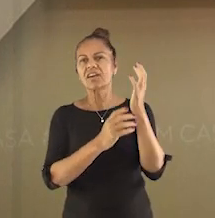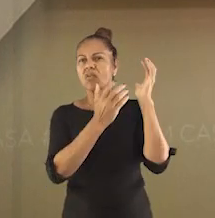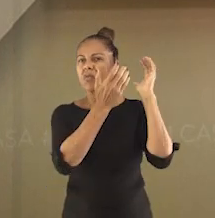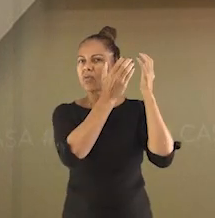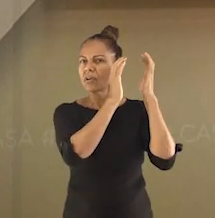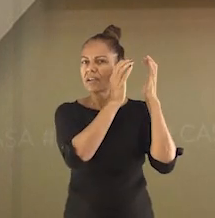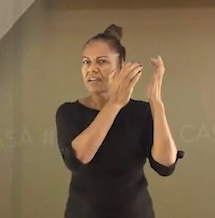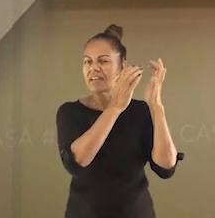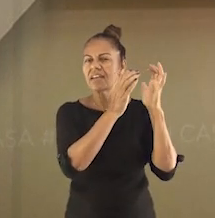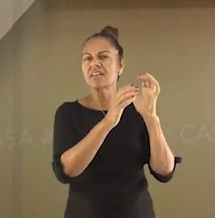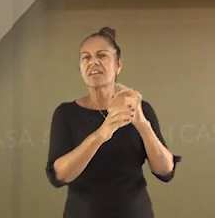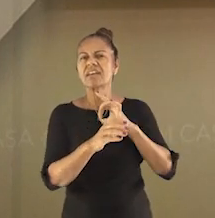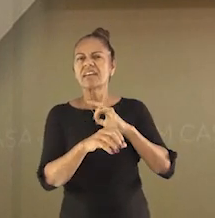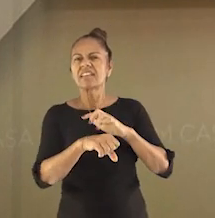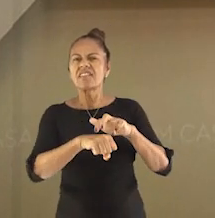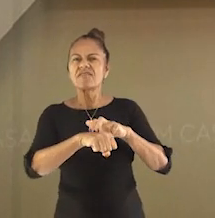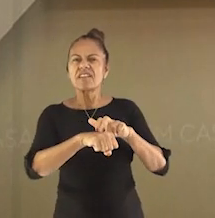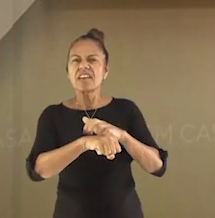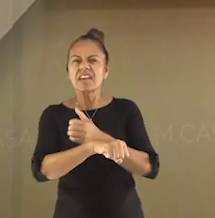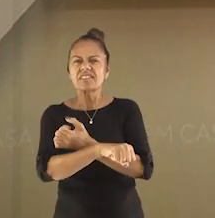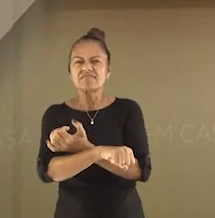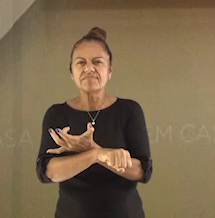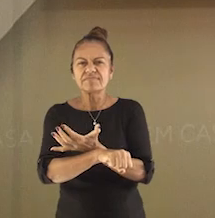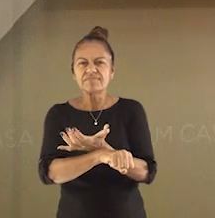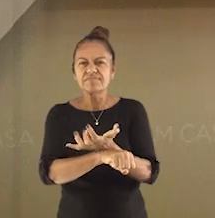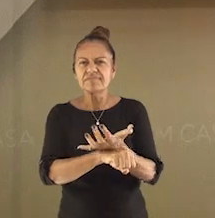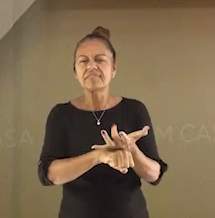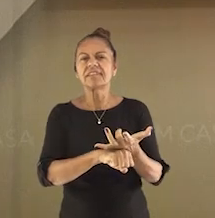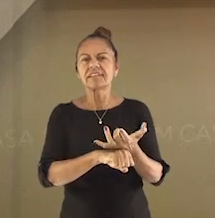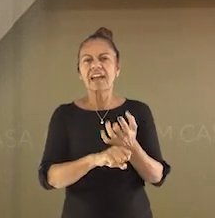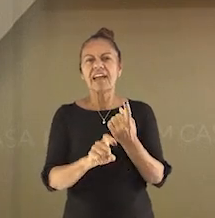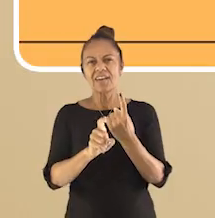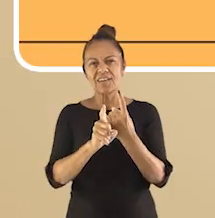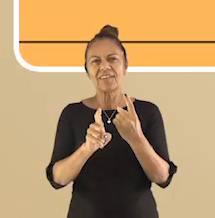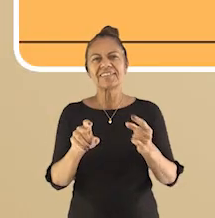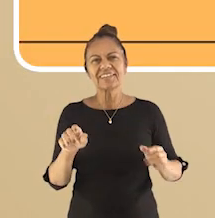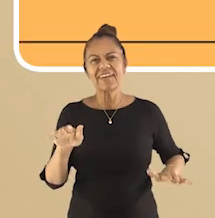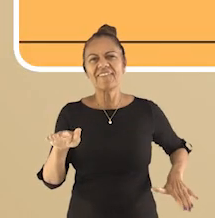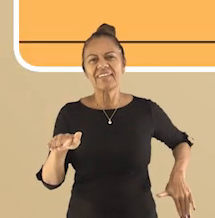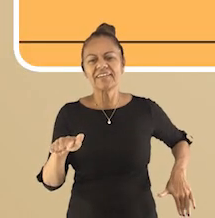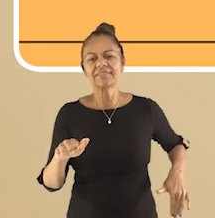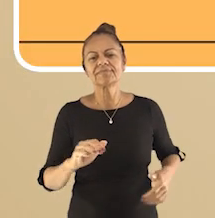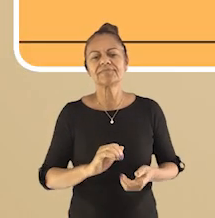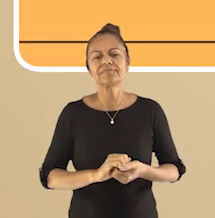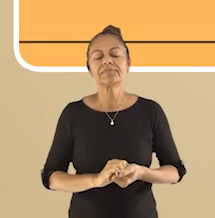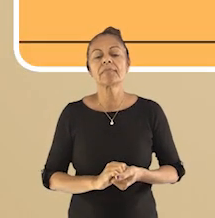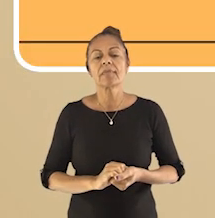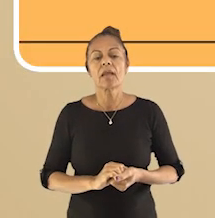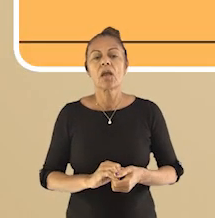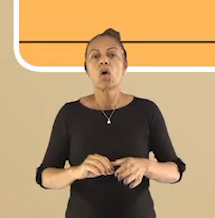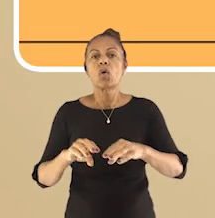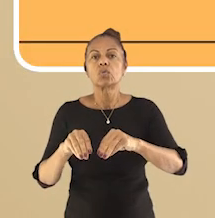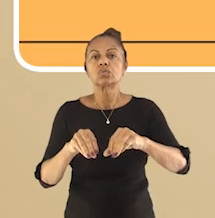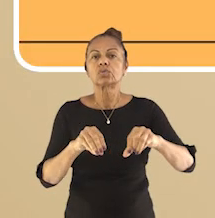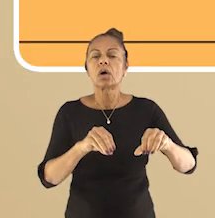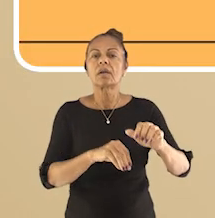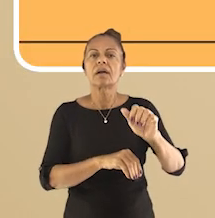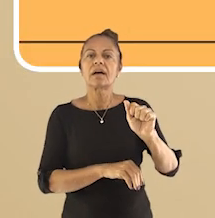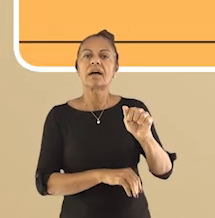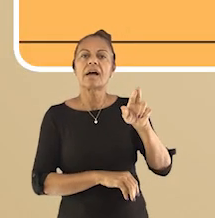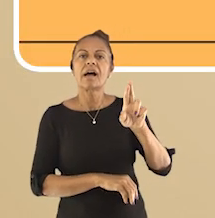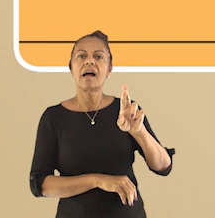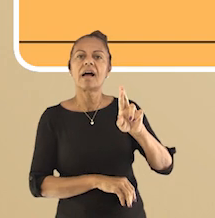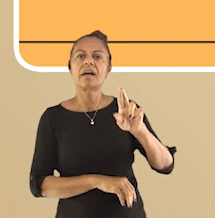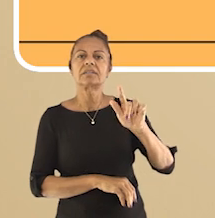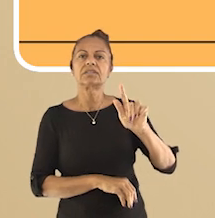por exemplo coqueiros e vegetação que encontramos nas praias. O solo argiloso apresenta